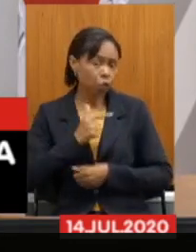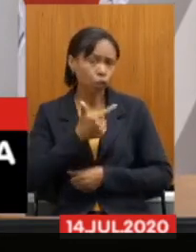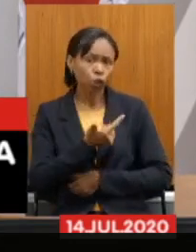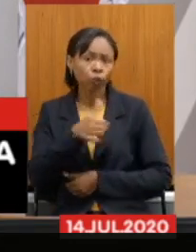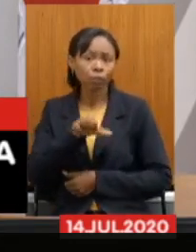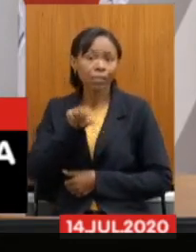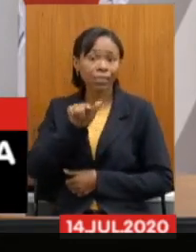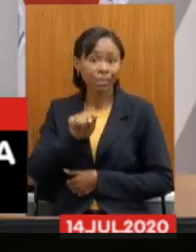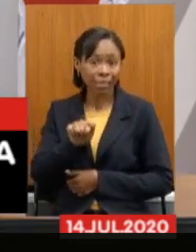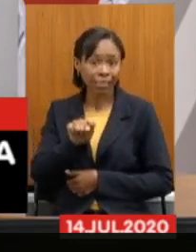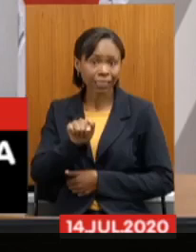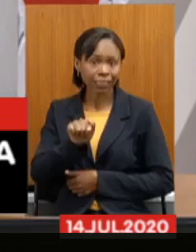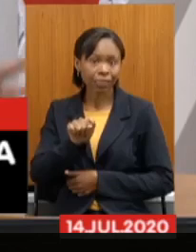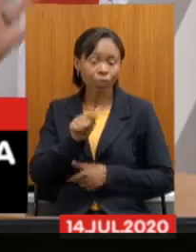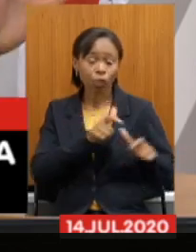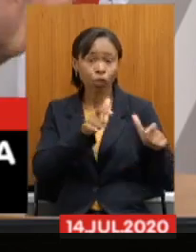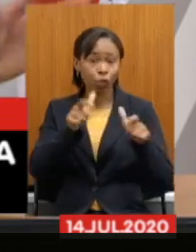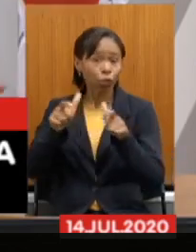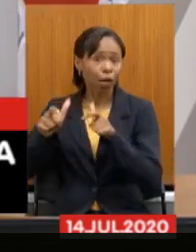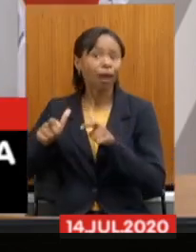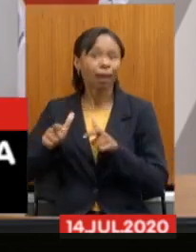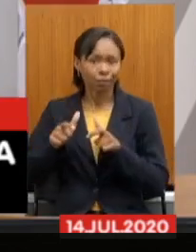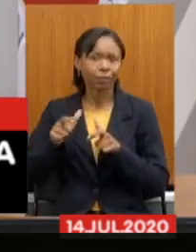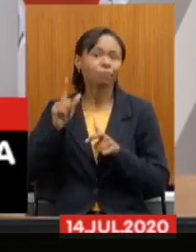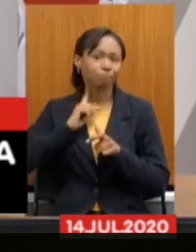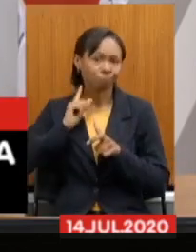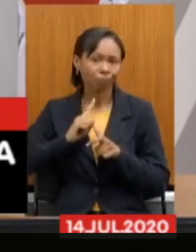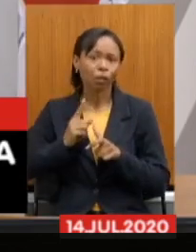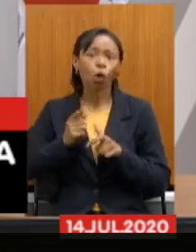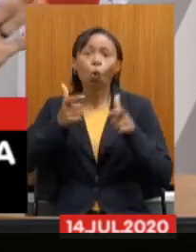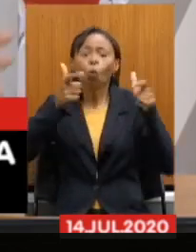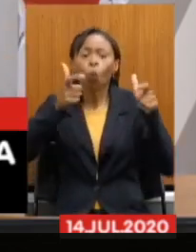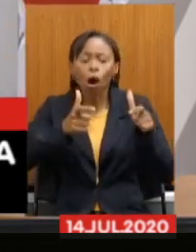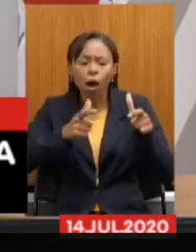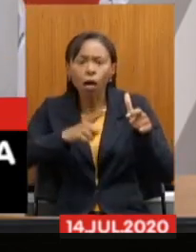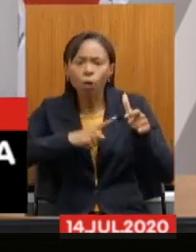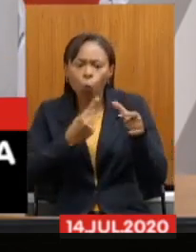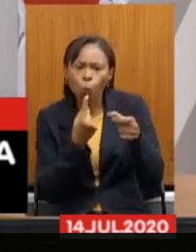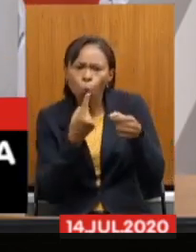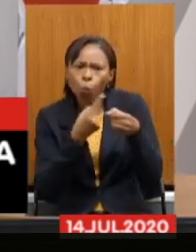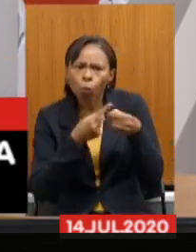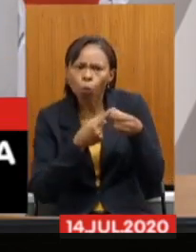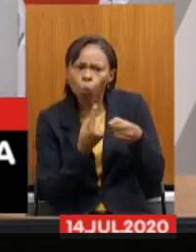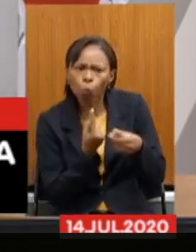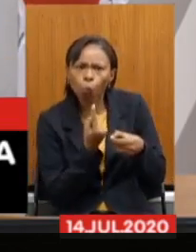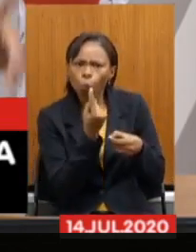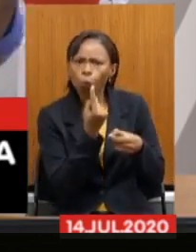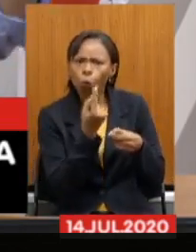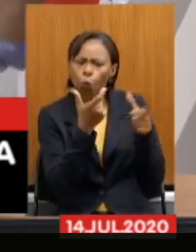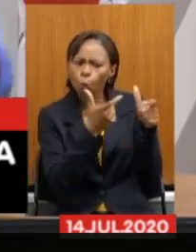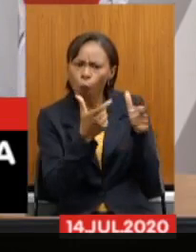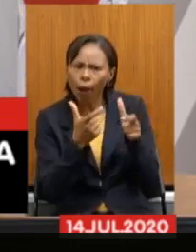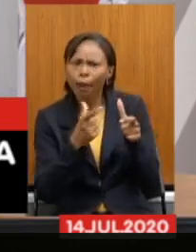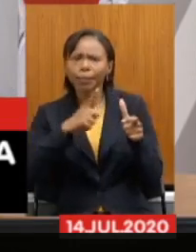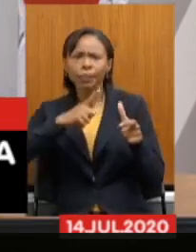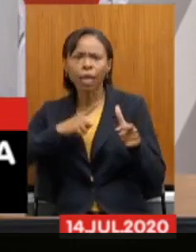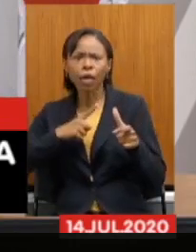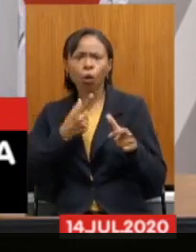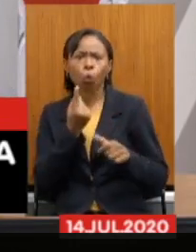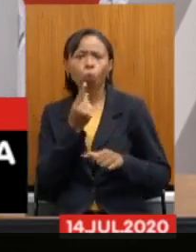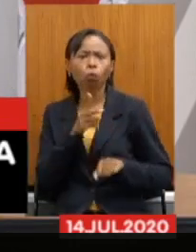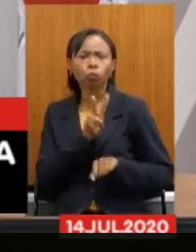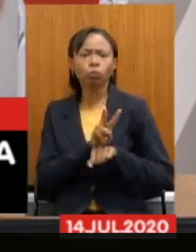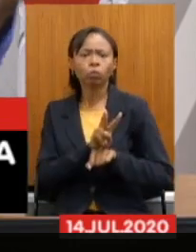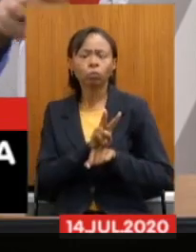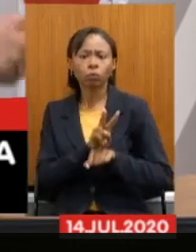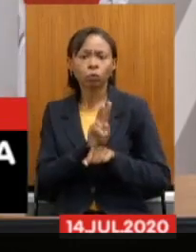do Estado. Onde houver um município, um povoado, um rincão no Estado, haverá um oficial de justiça